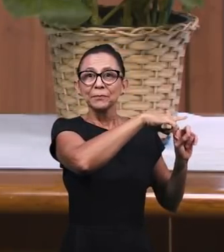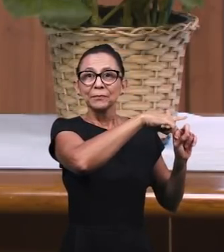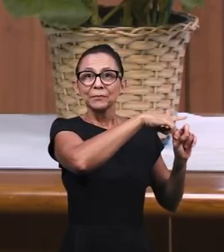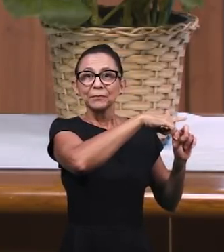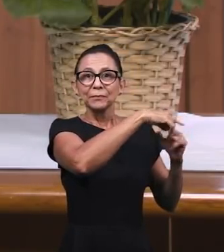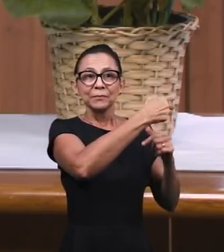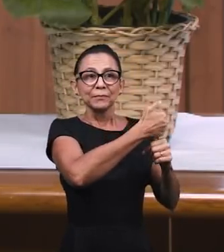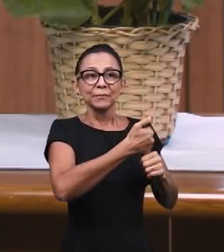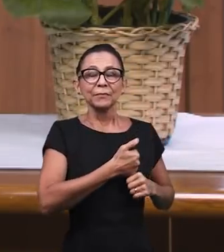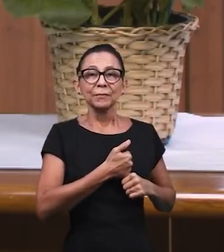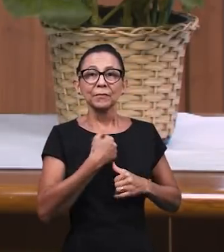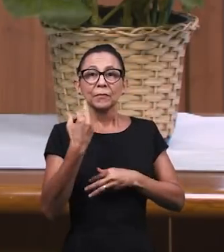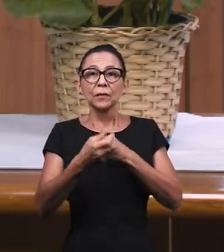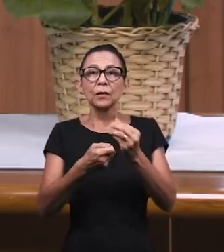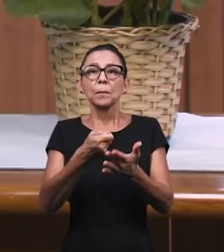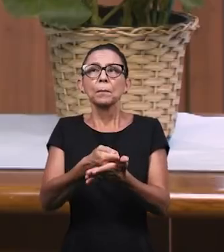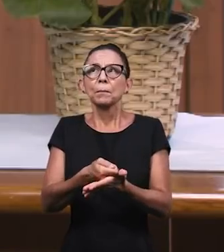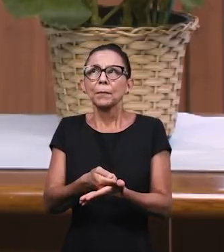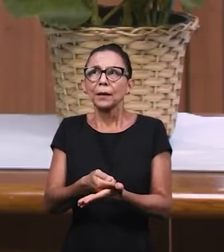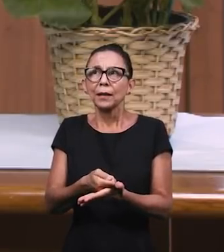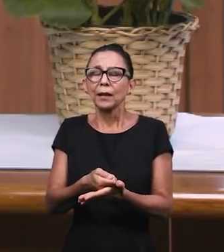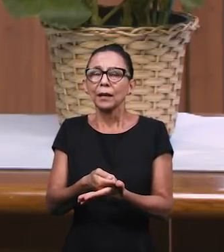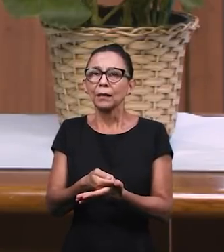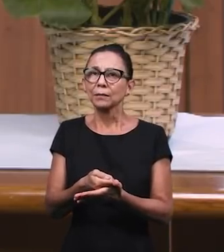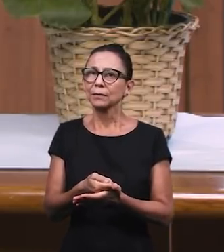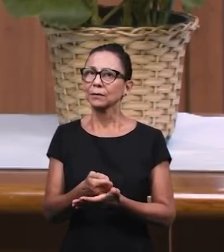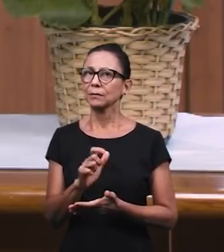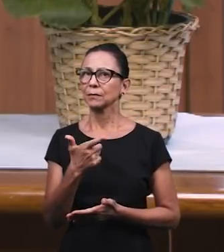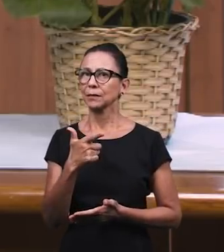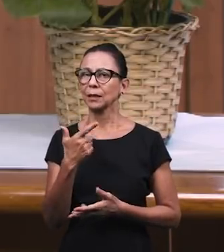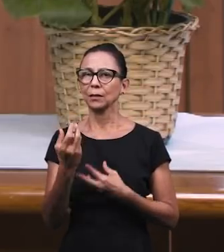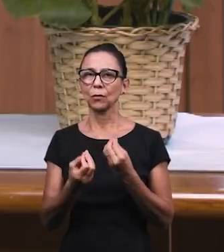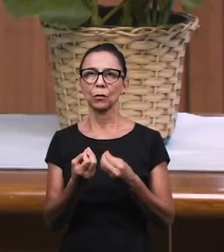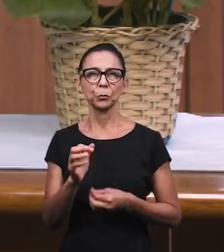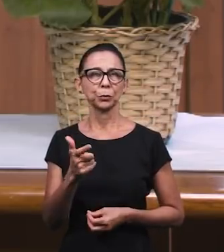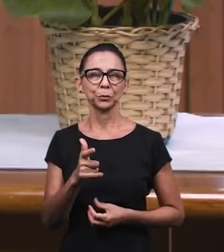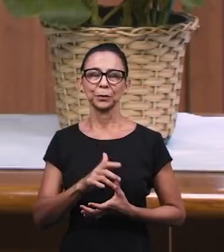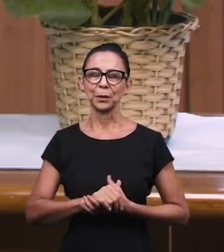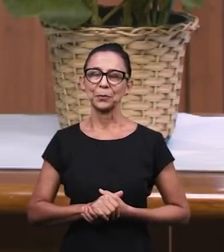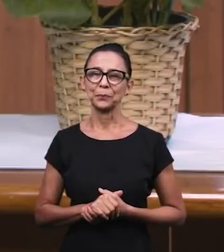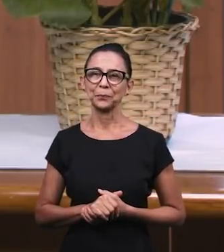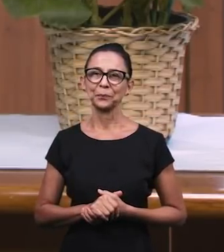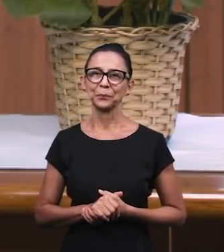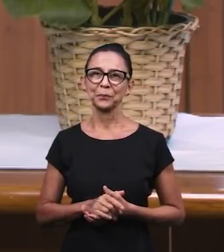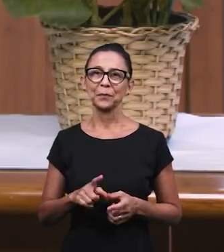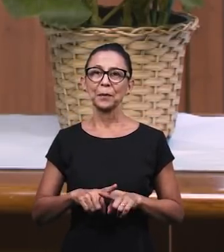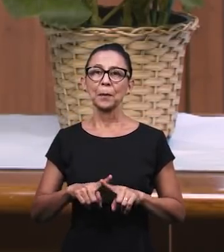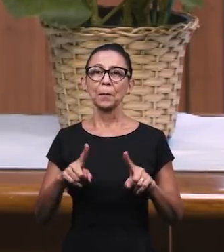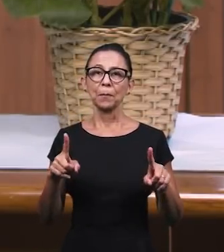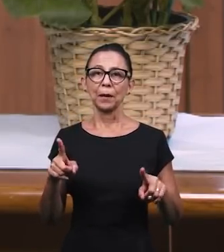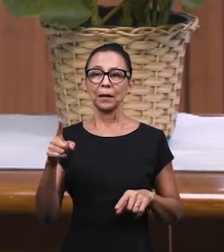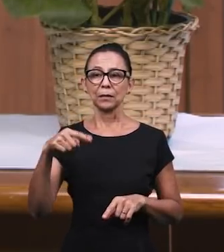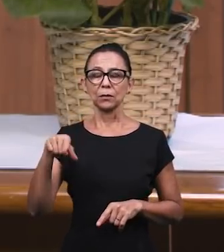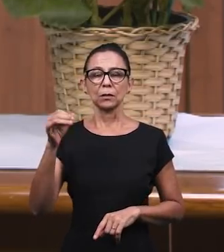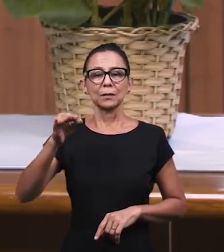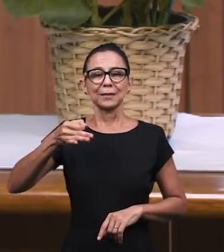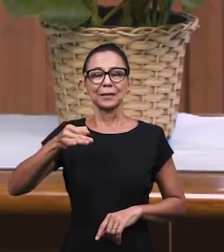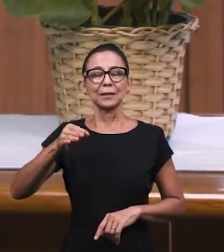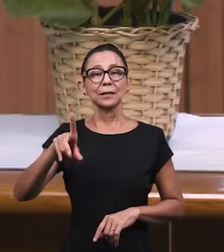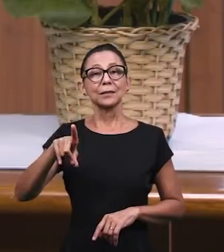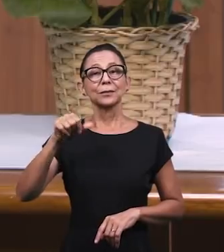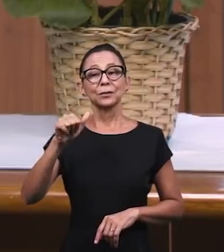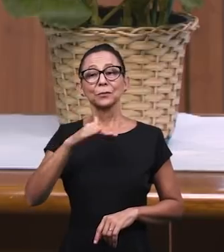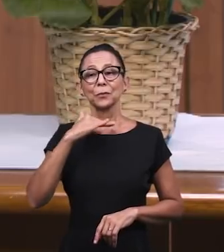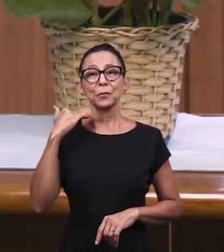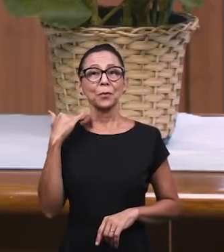dívida, porque humanamente ela é impagável. É a certeza que nós temos que um dia nós vamos morrer, vamos